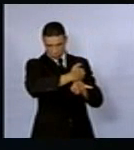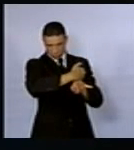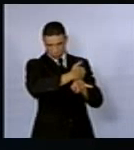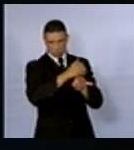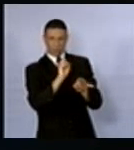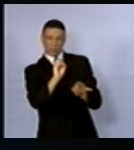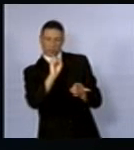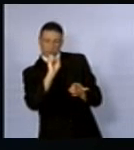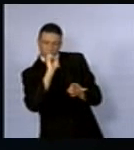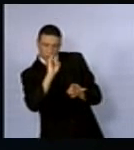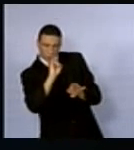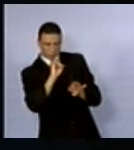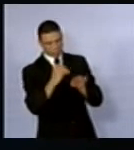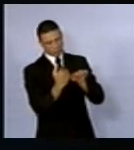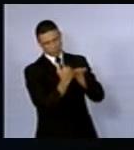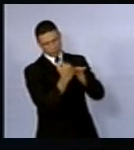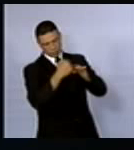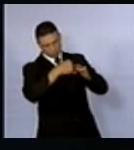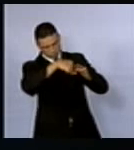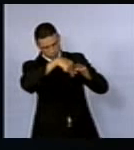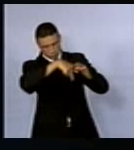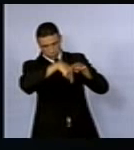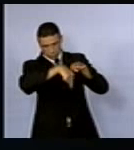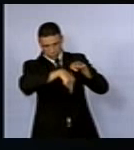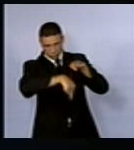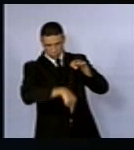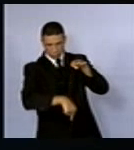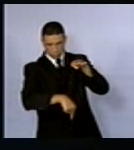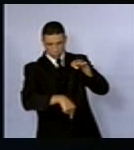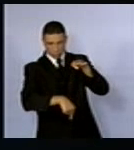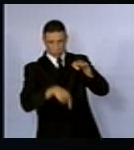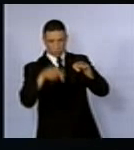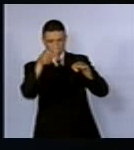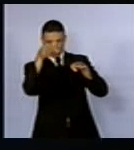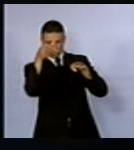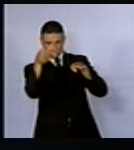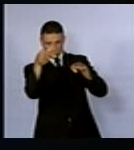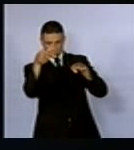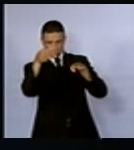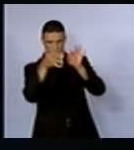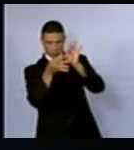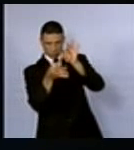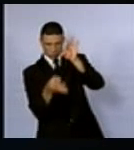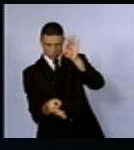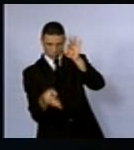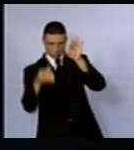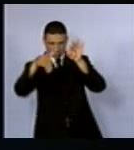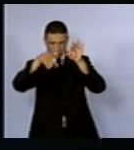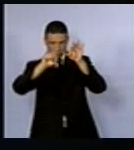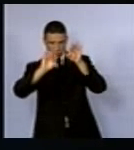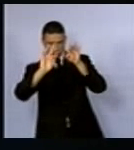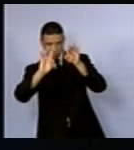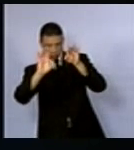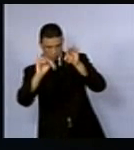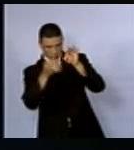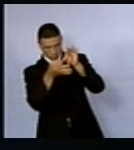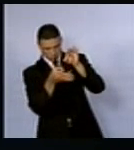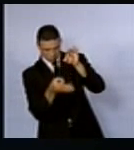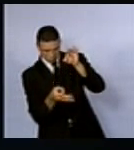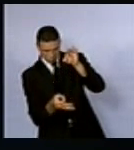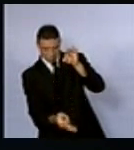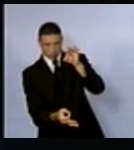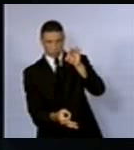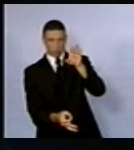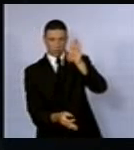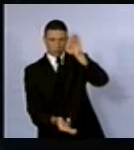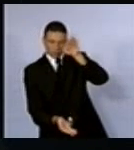Se na faixa de transmissão ele tem 7 microteslas, mais afastado ainda, ele tem menos